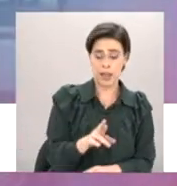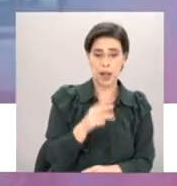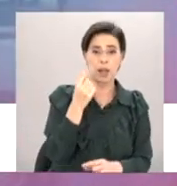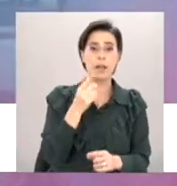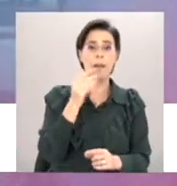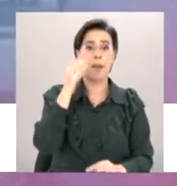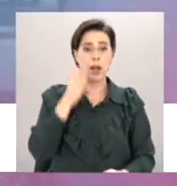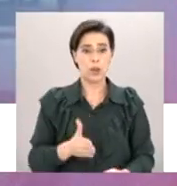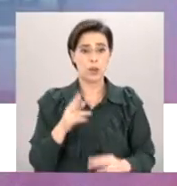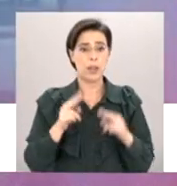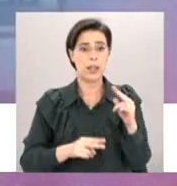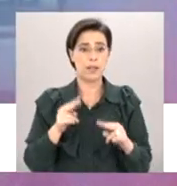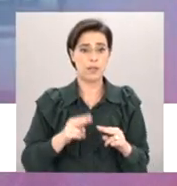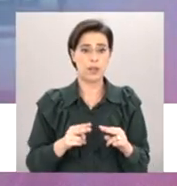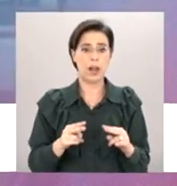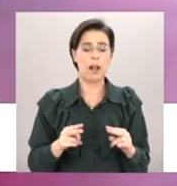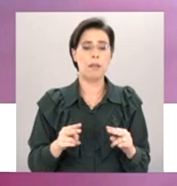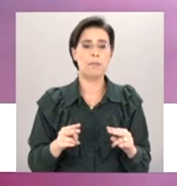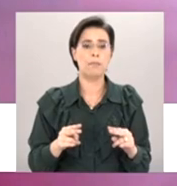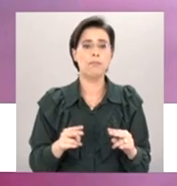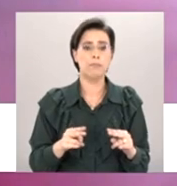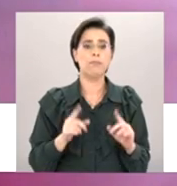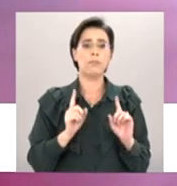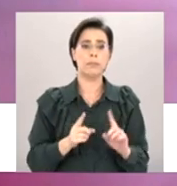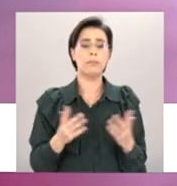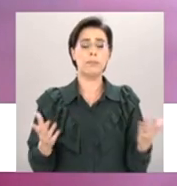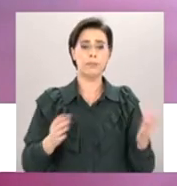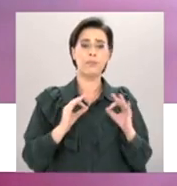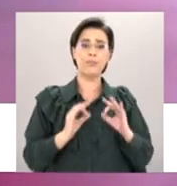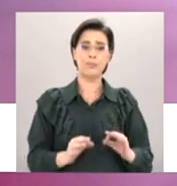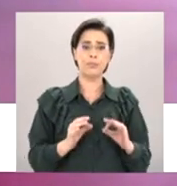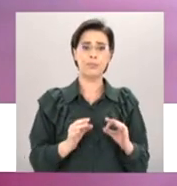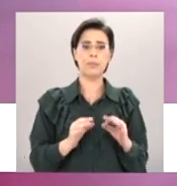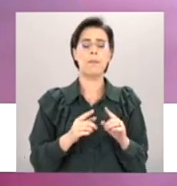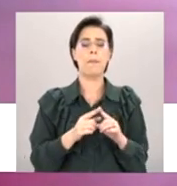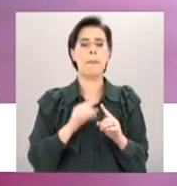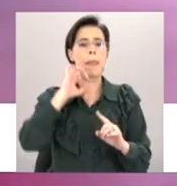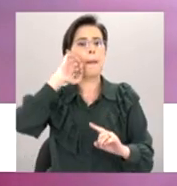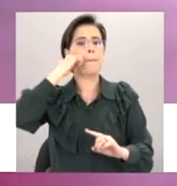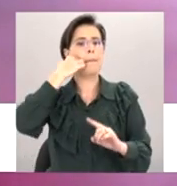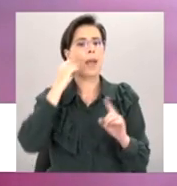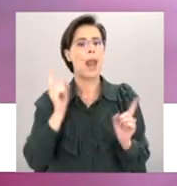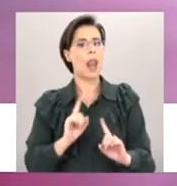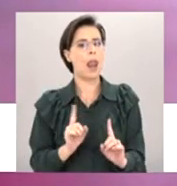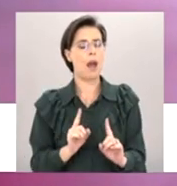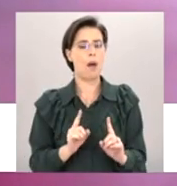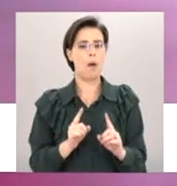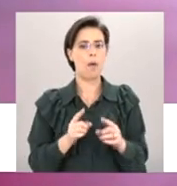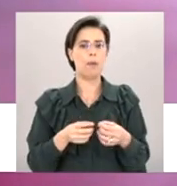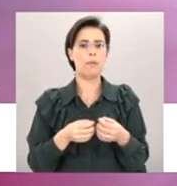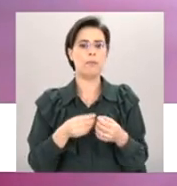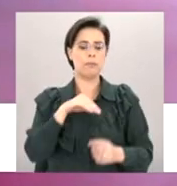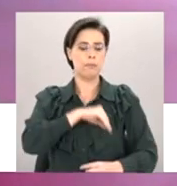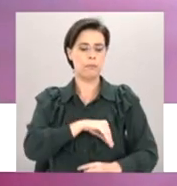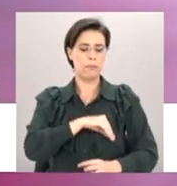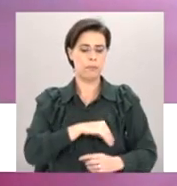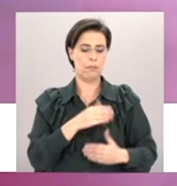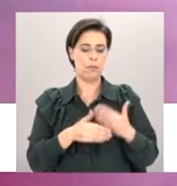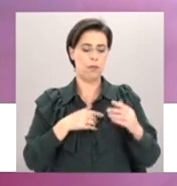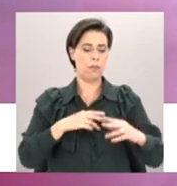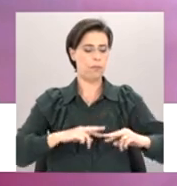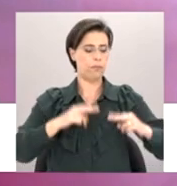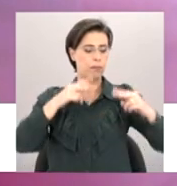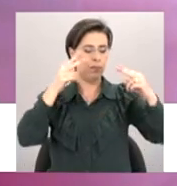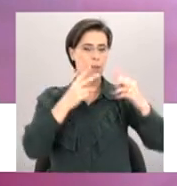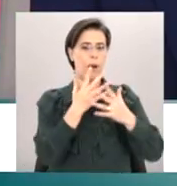maior Justiça fiscal produz no sentido inquisição não penaliza o crescimento de rendimento à medida que se